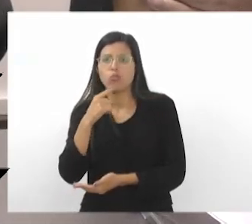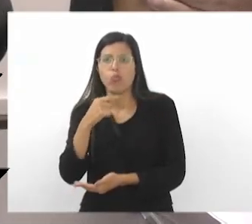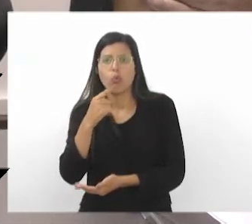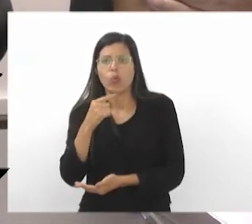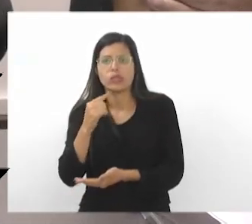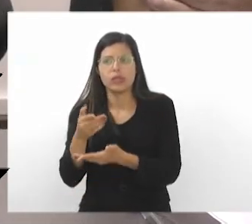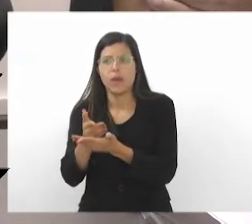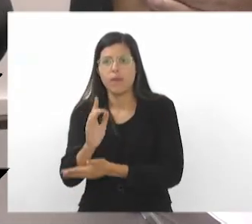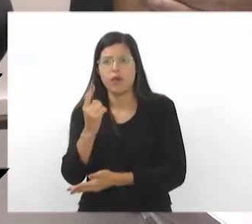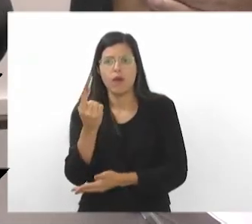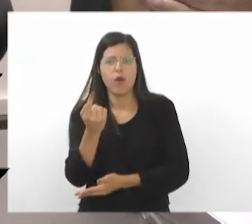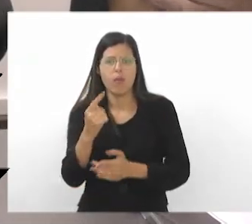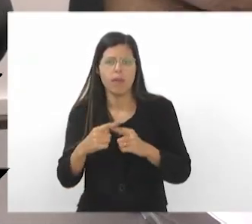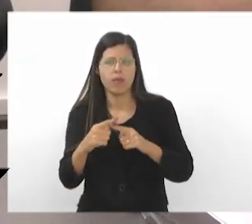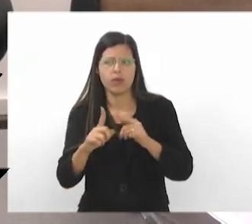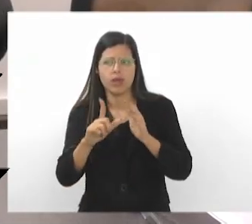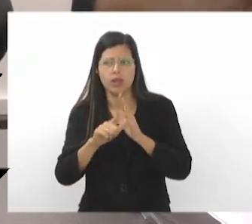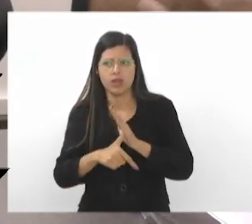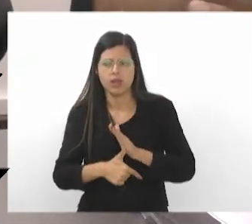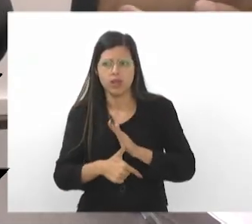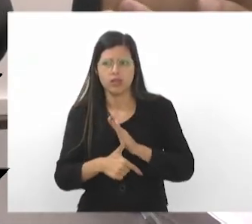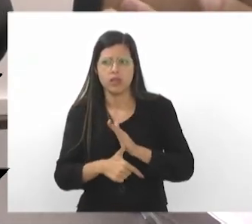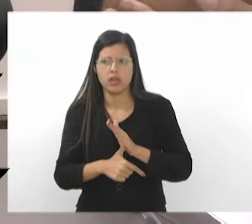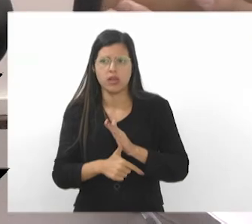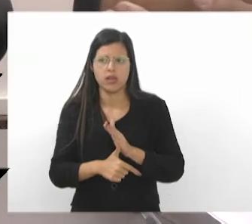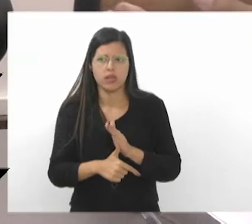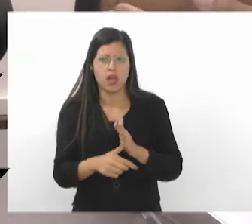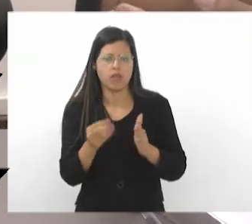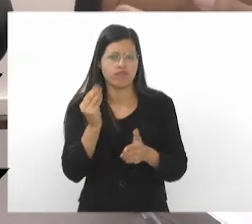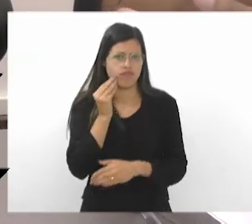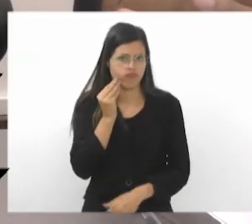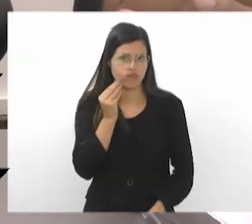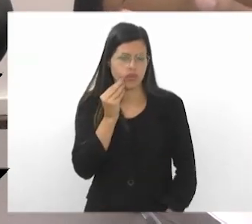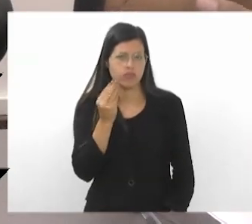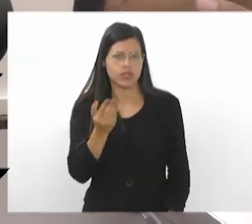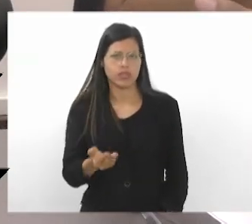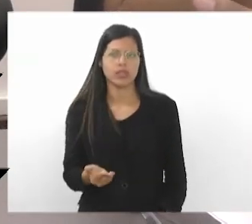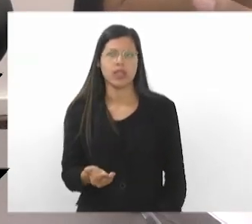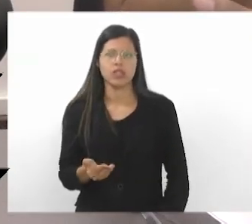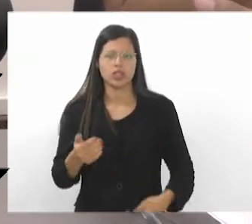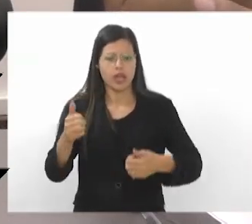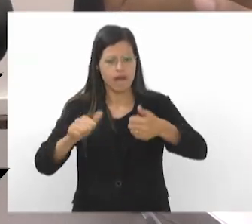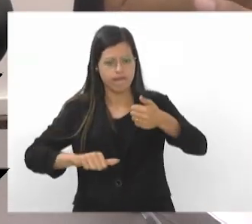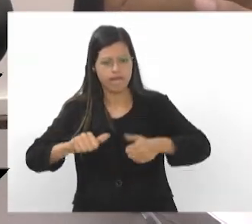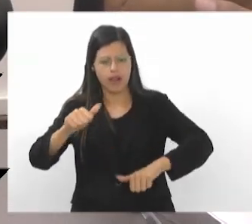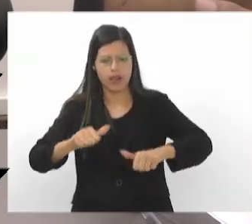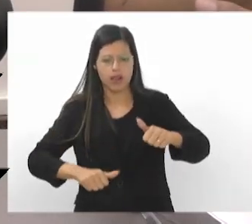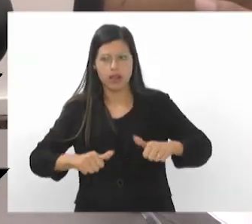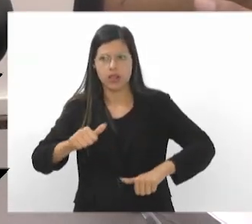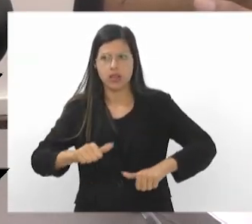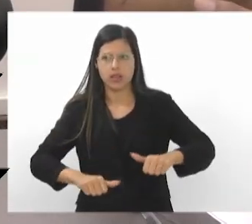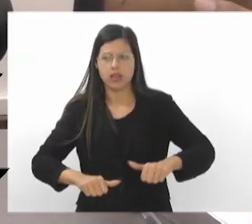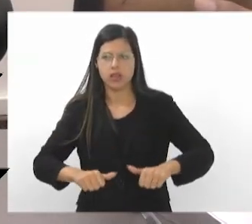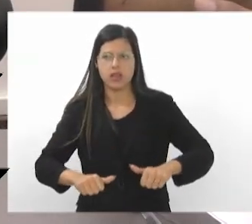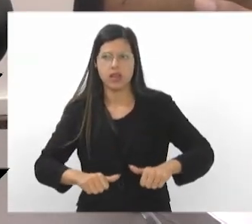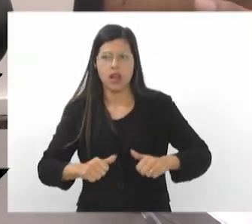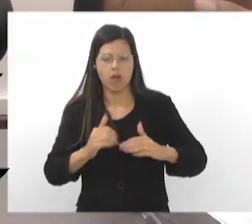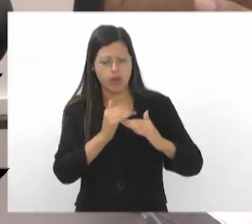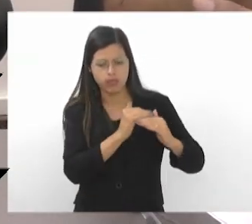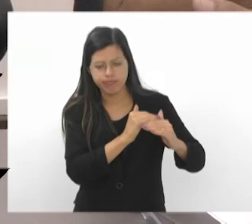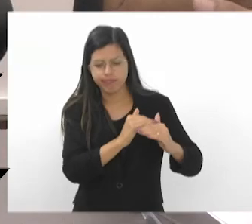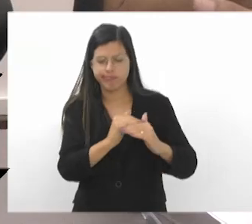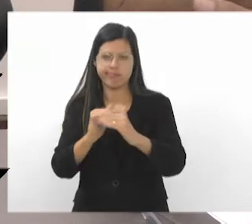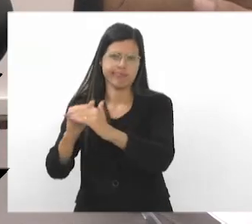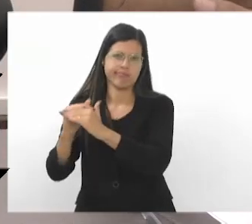foi tardia. Então, que Vossa Excelência também tente levar em consideração uma certa equidade dentro